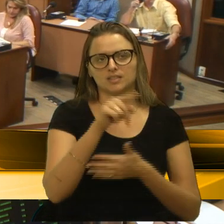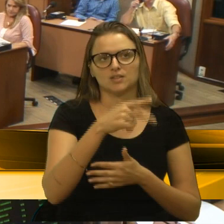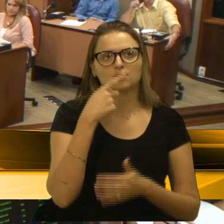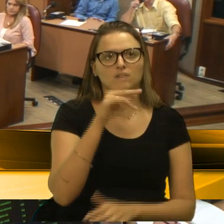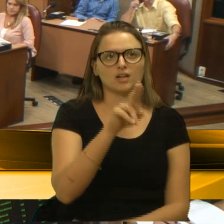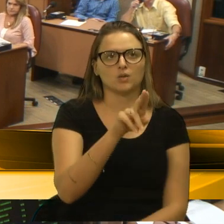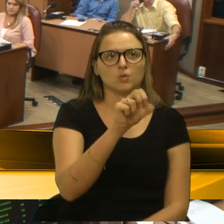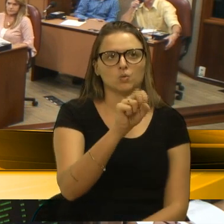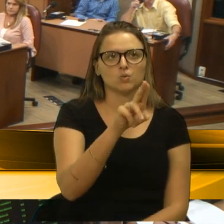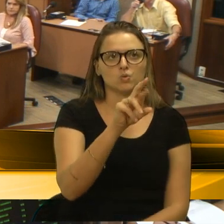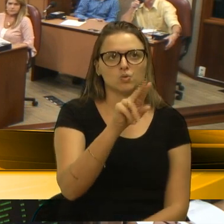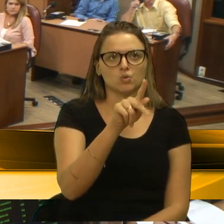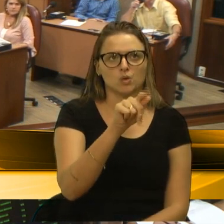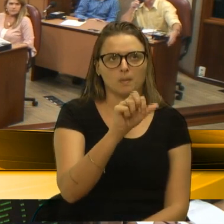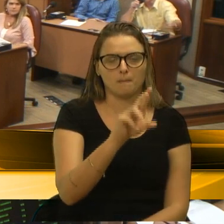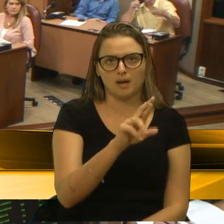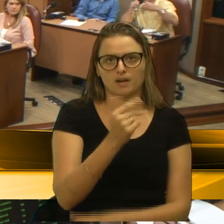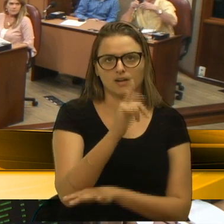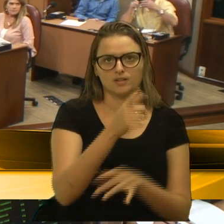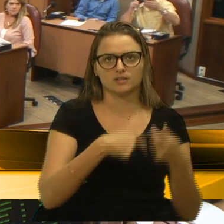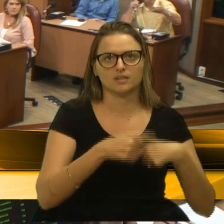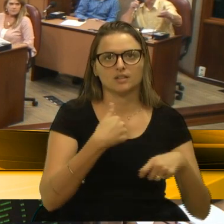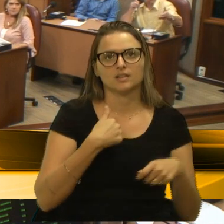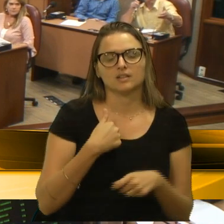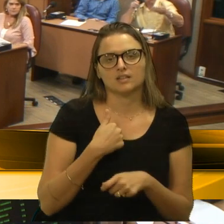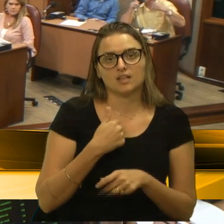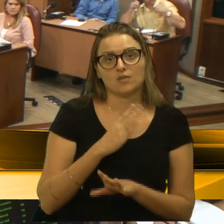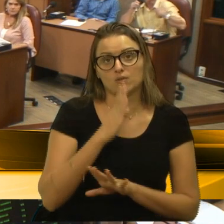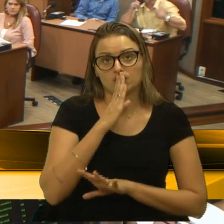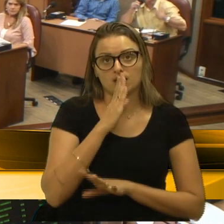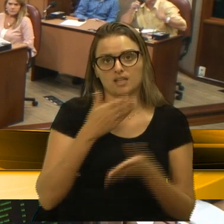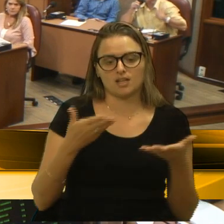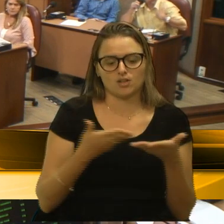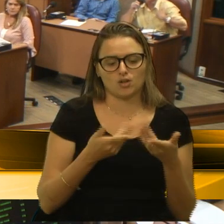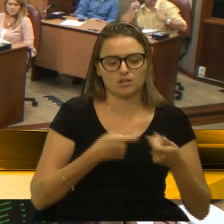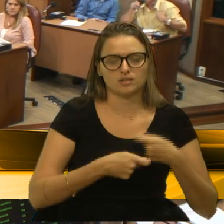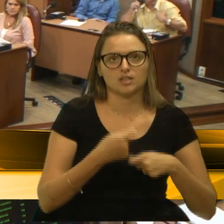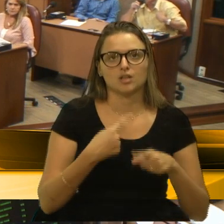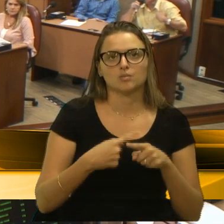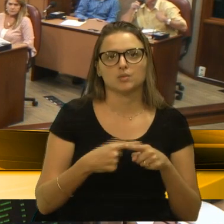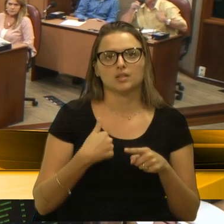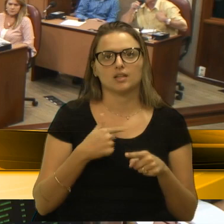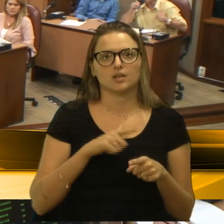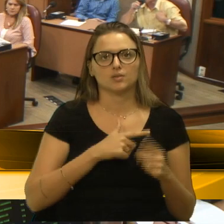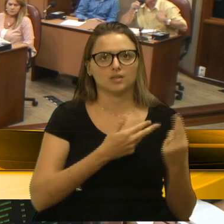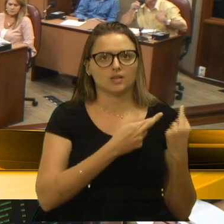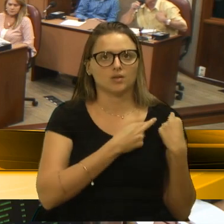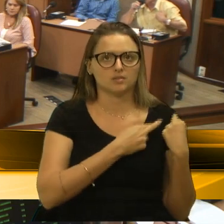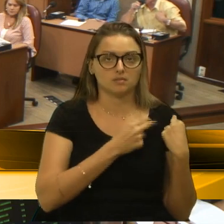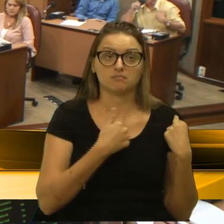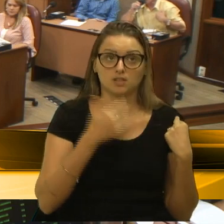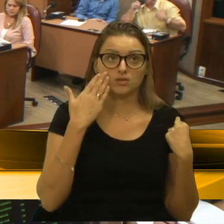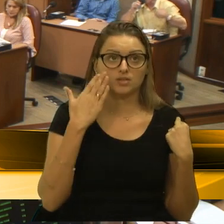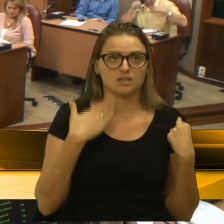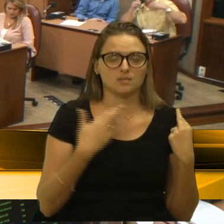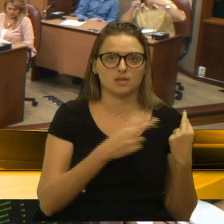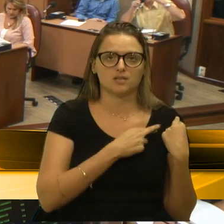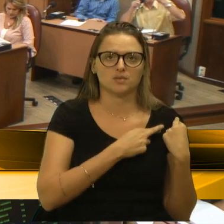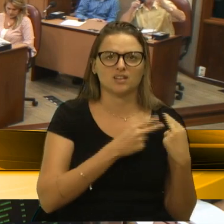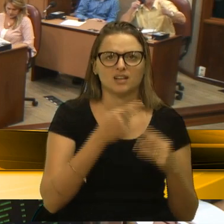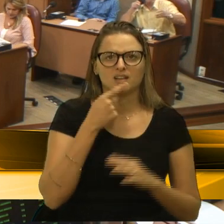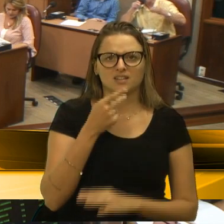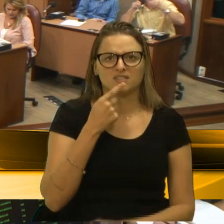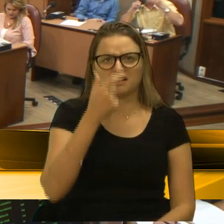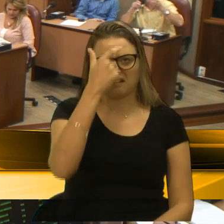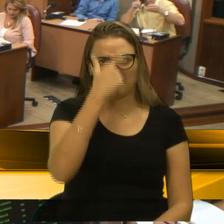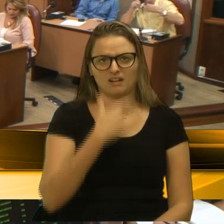de outra administração, que eu vou me calar perante essa, que eu tenho a responsabilidade, que eu sei. Que isso eu sei. Agora, falar em